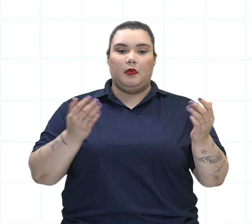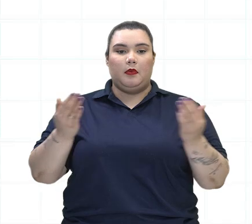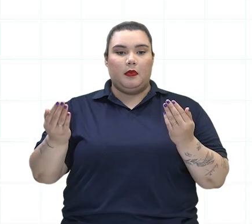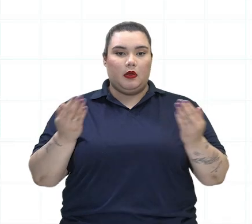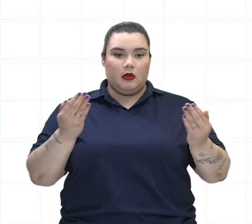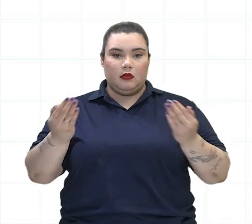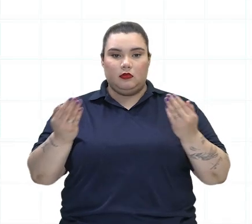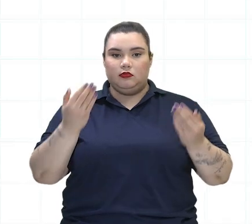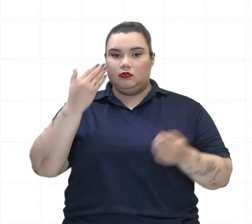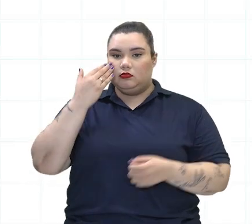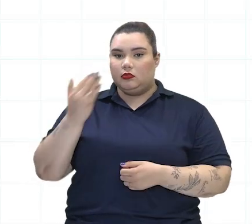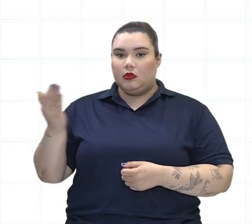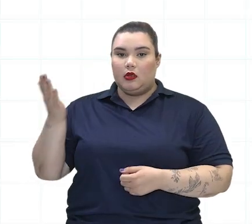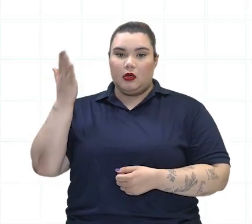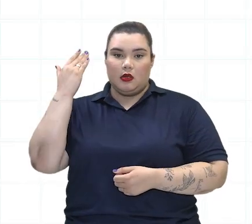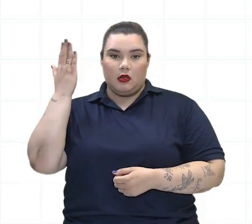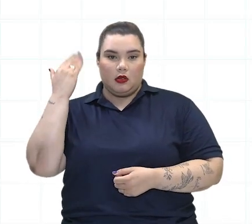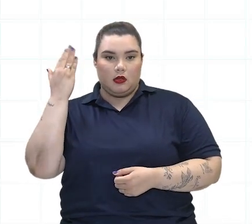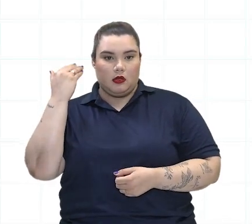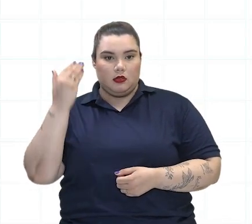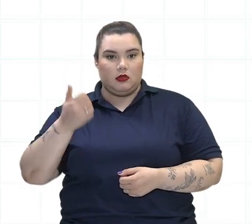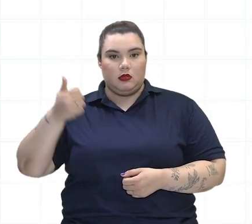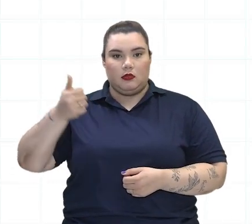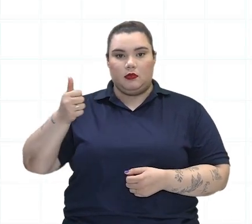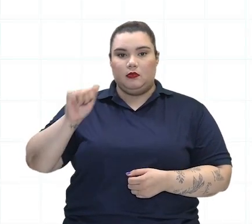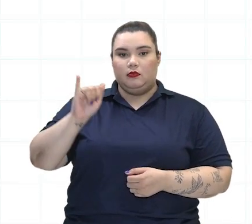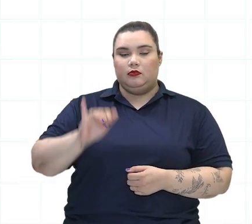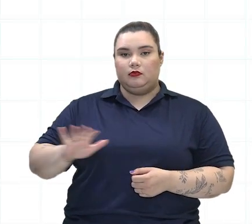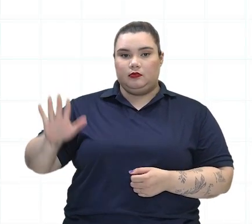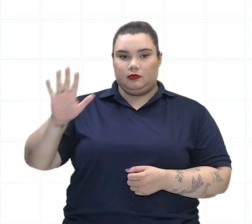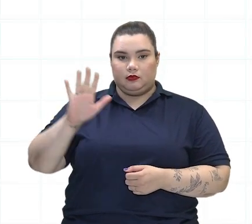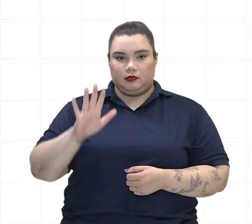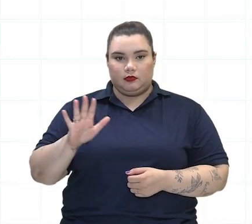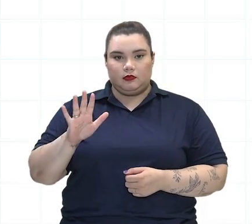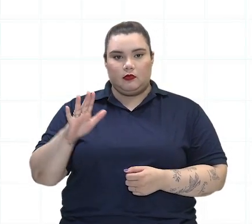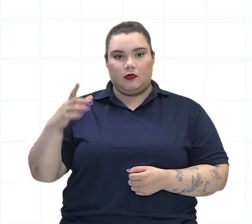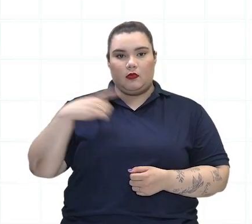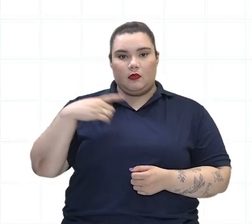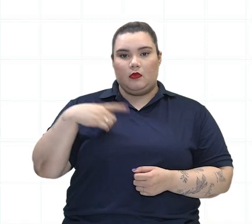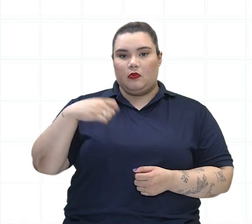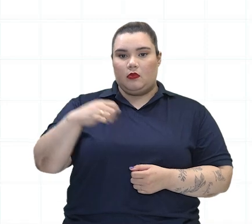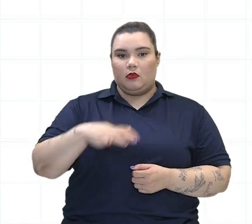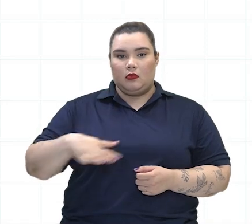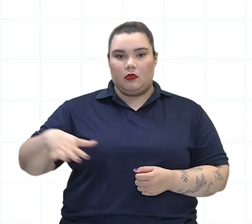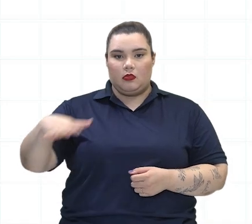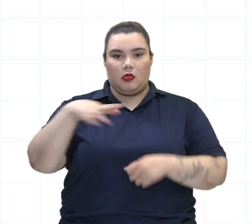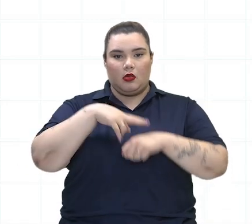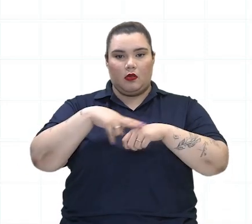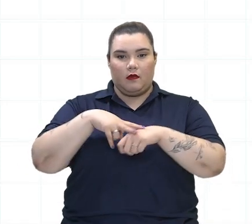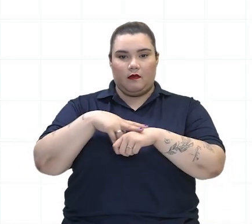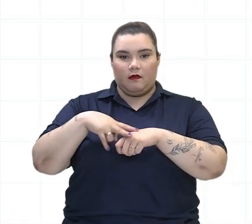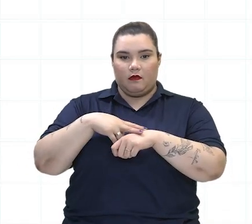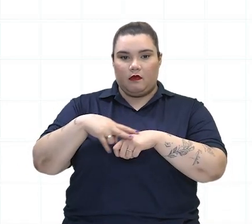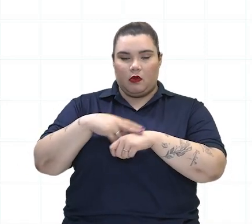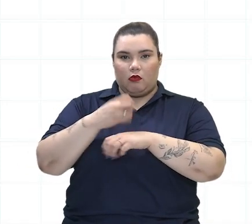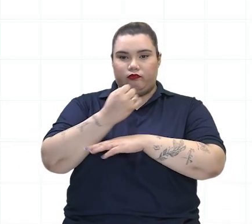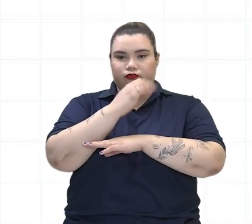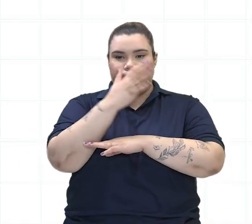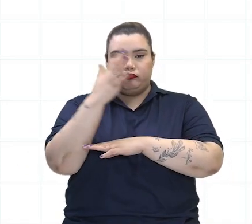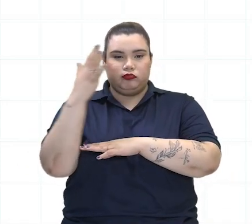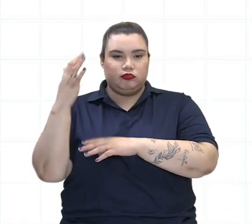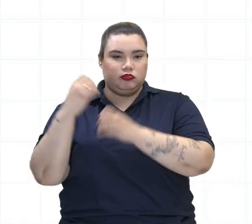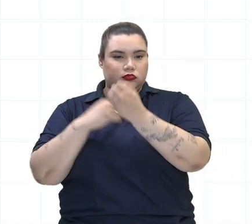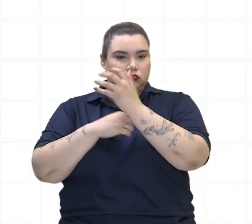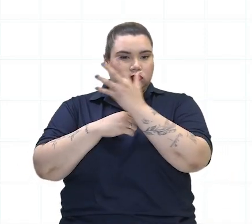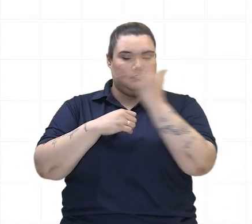comparativo de antes, né, nessa primeira imagem, aonde eu tenho aí a área verde